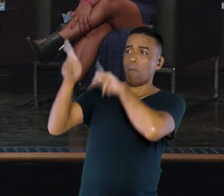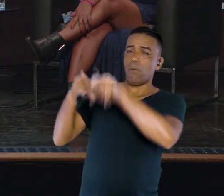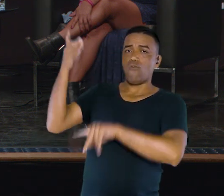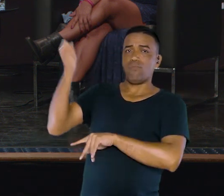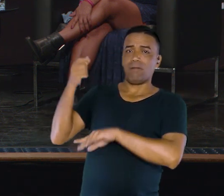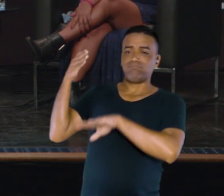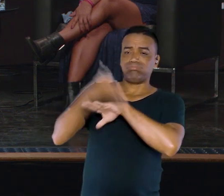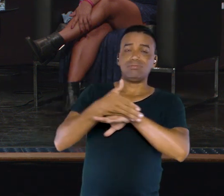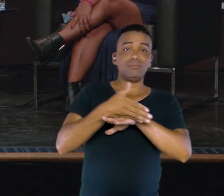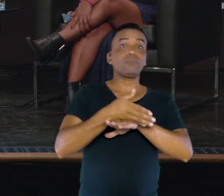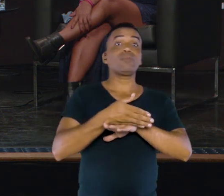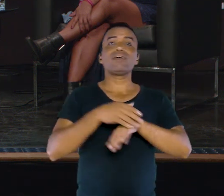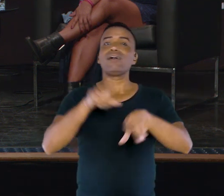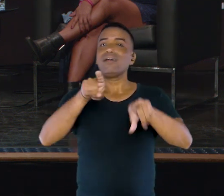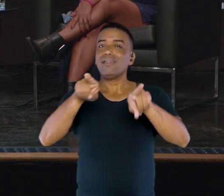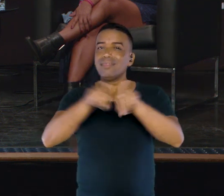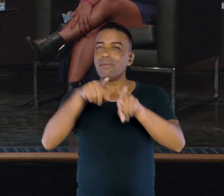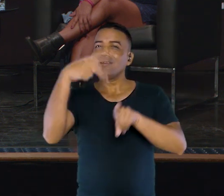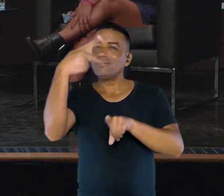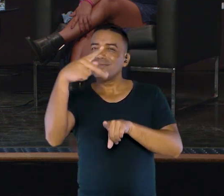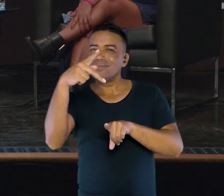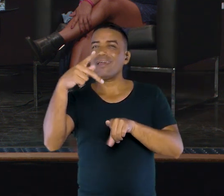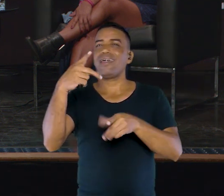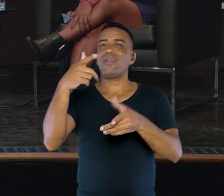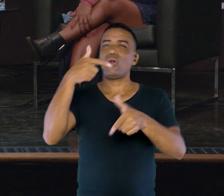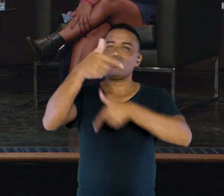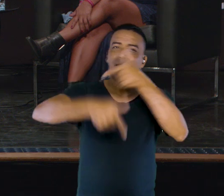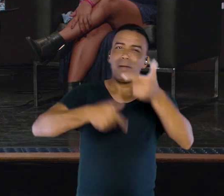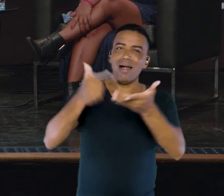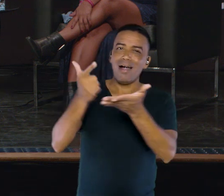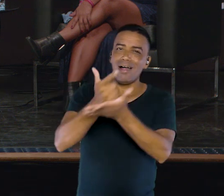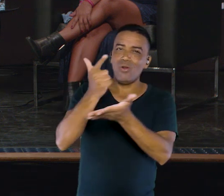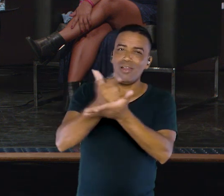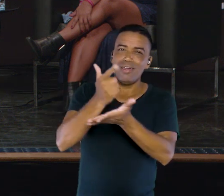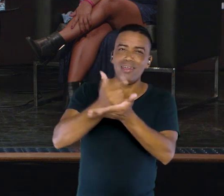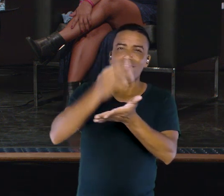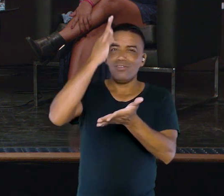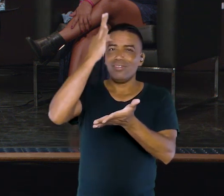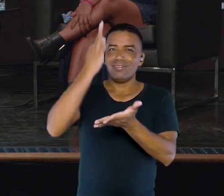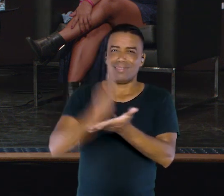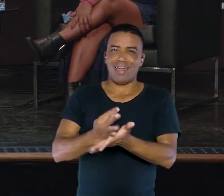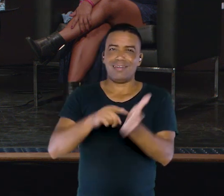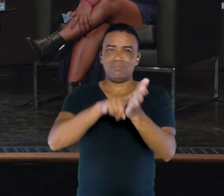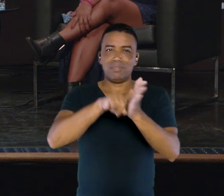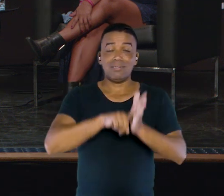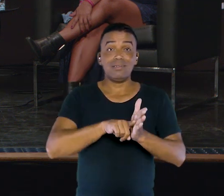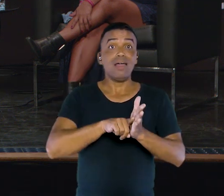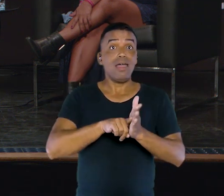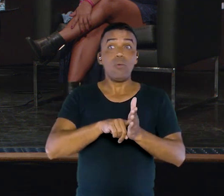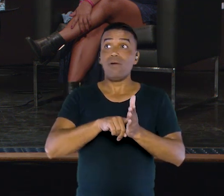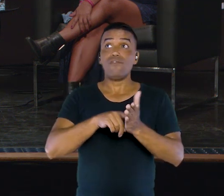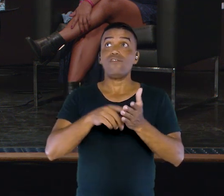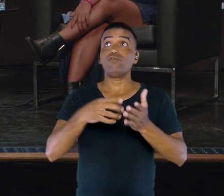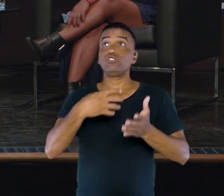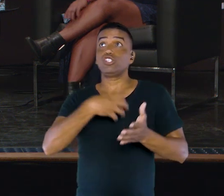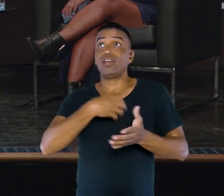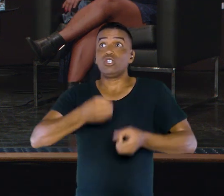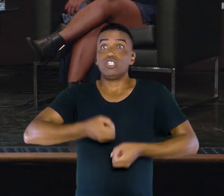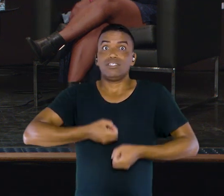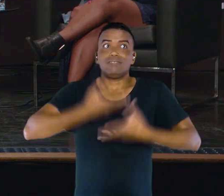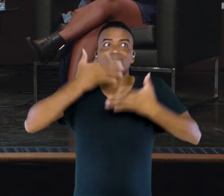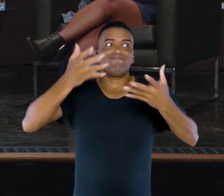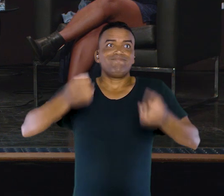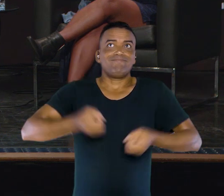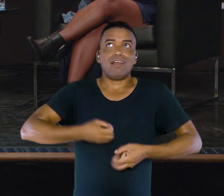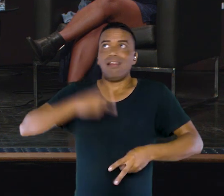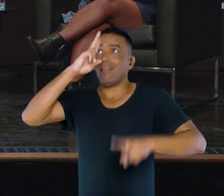e dizer também que o seu trabalho nesse livro, na sua tese, no seu ativismo, é uma forma de revitalização também disso